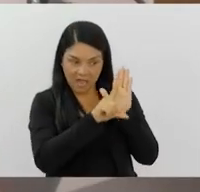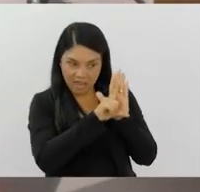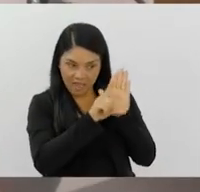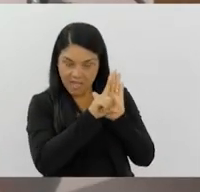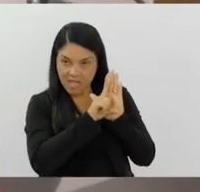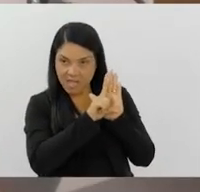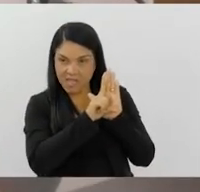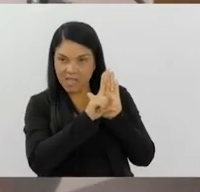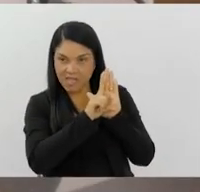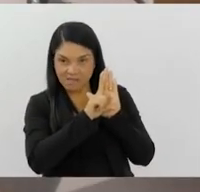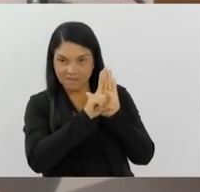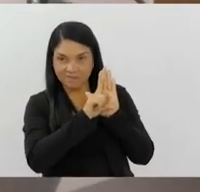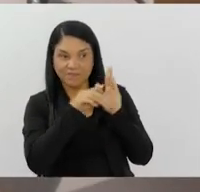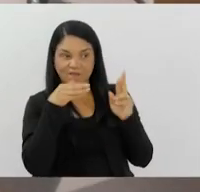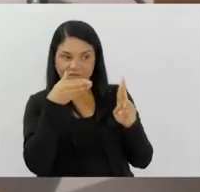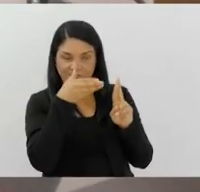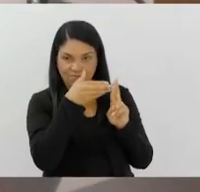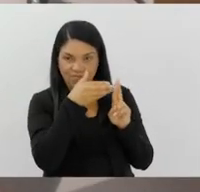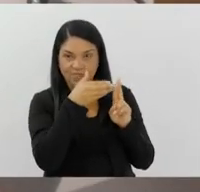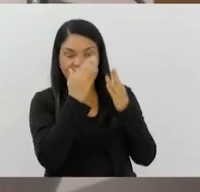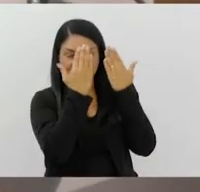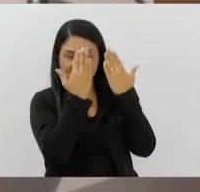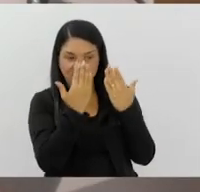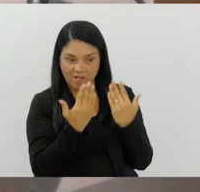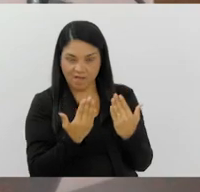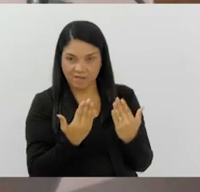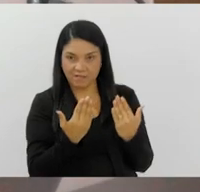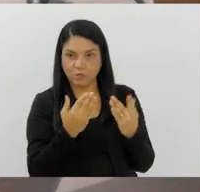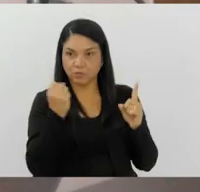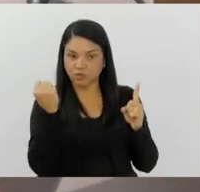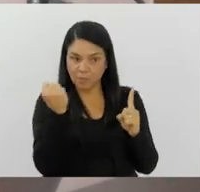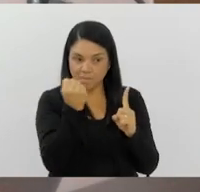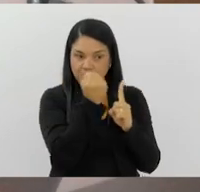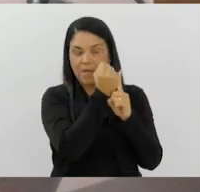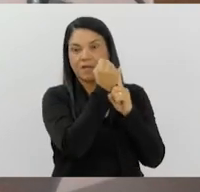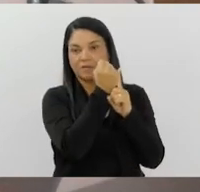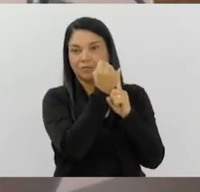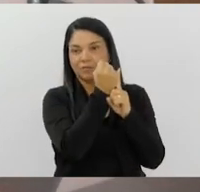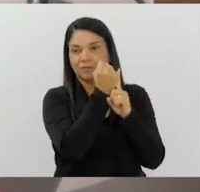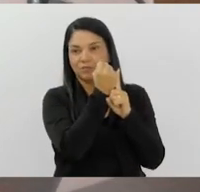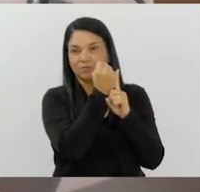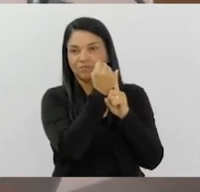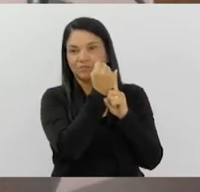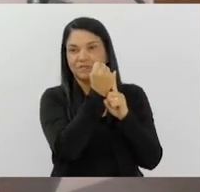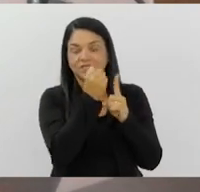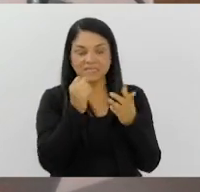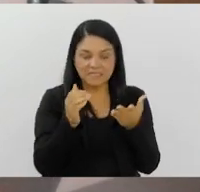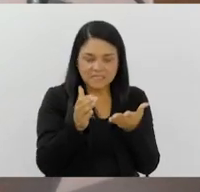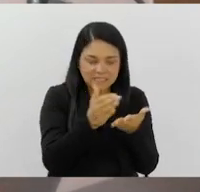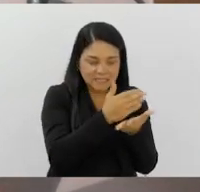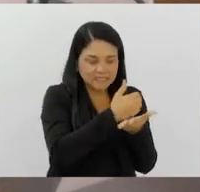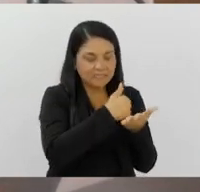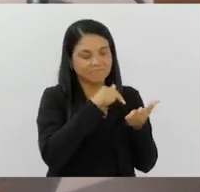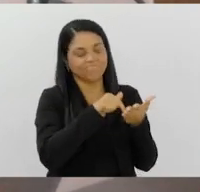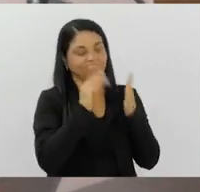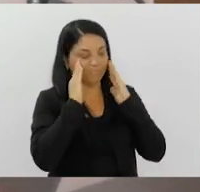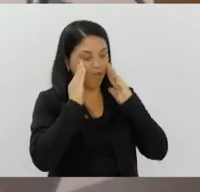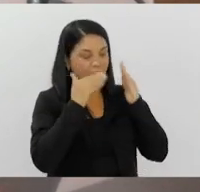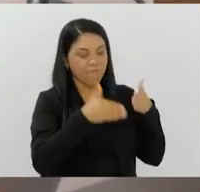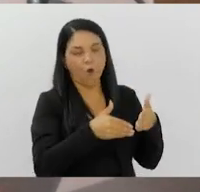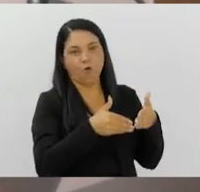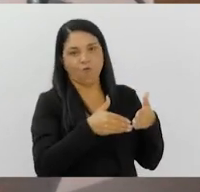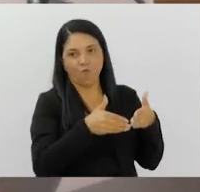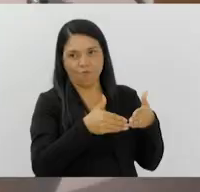eh né que a gente tá falando da da avaliação de de de impacto Então esse dado tem esse esse fim essa destinação então Eh